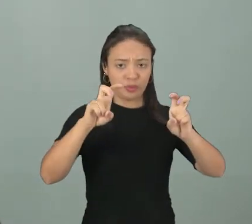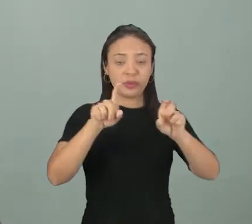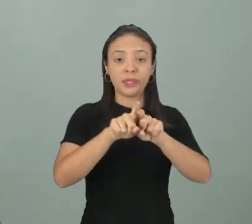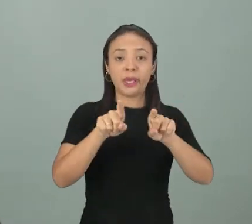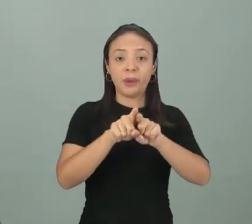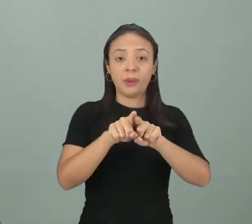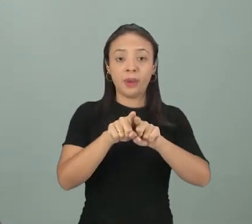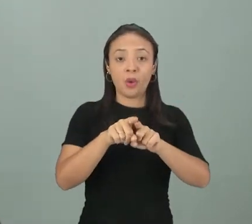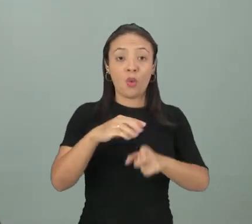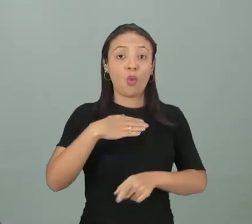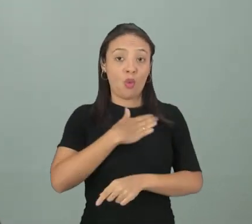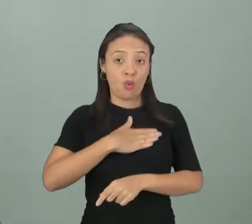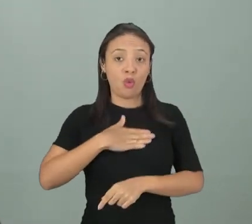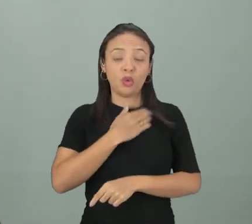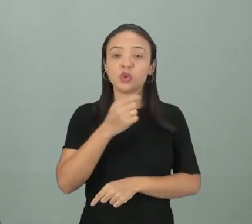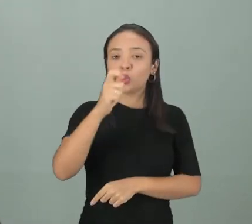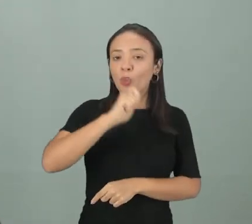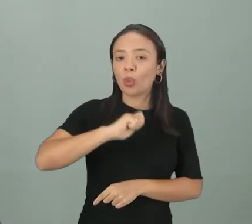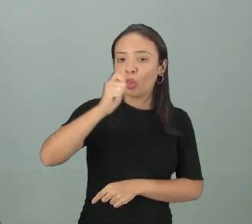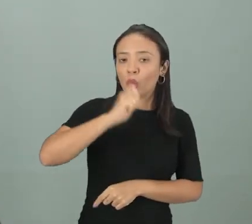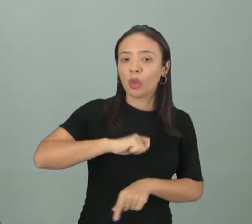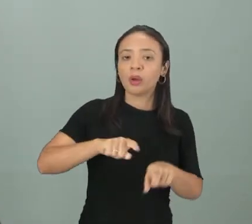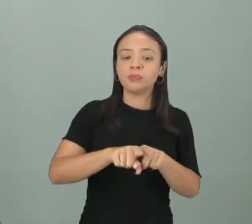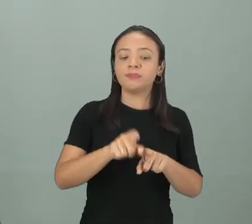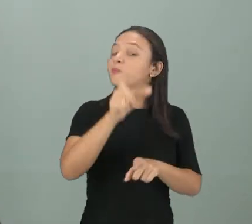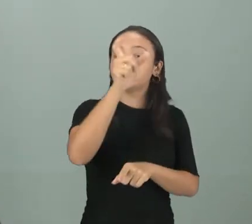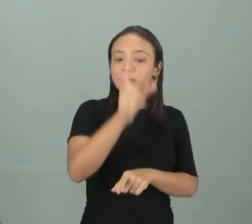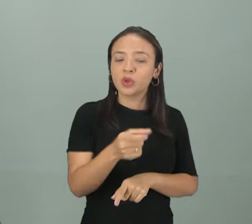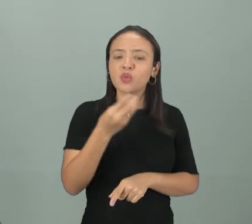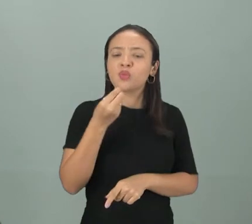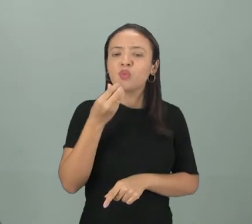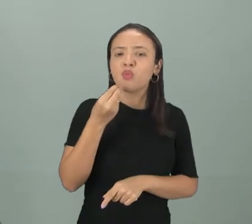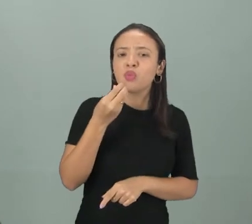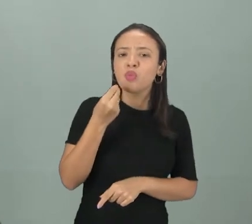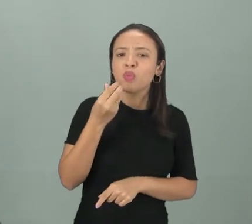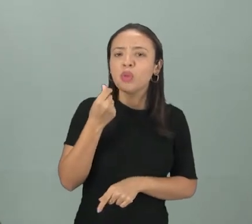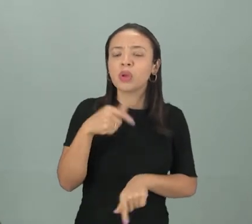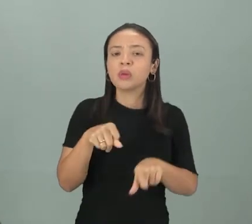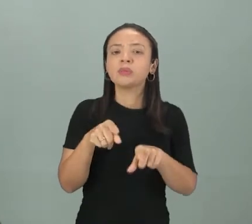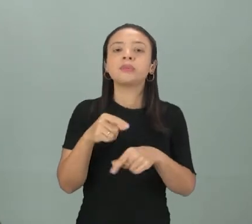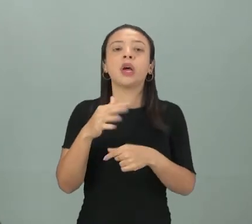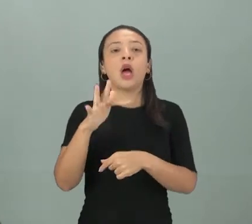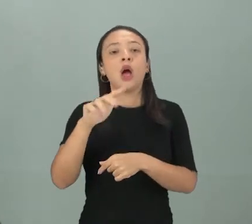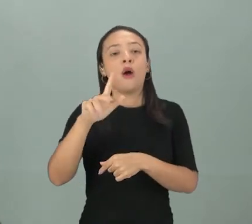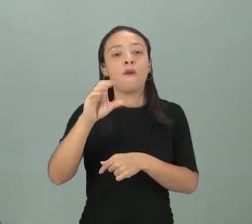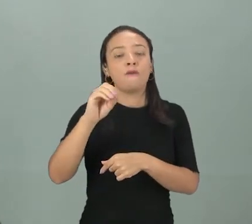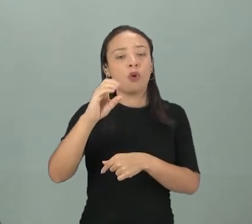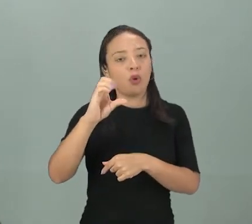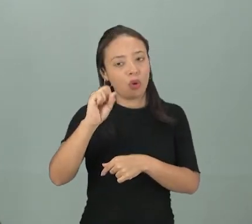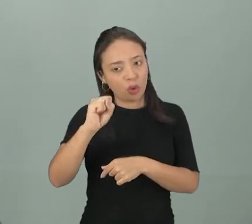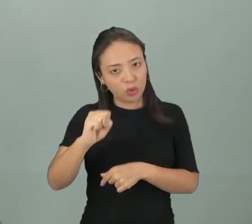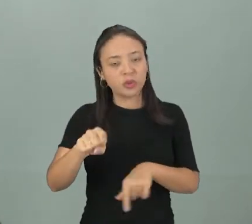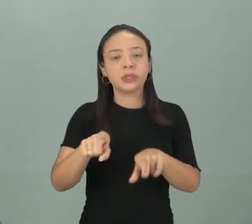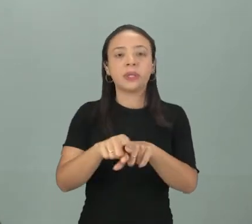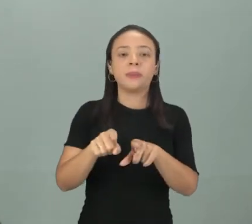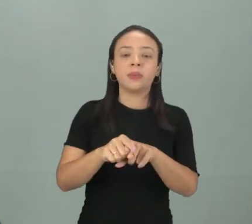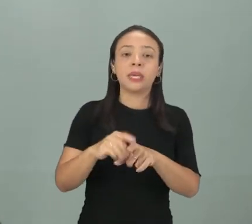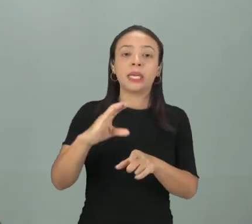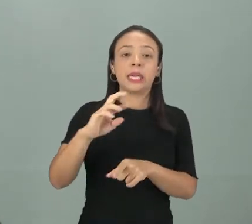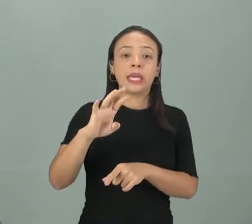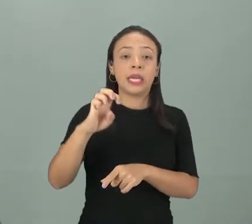preferência de sorvete da turma temos a coluna e Sabores certo flocos creme